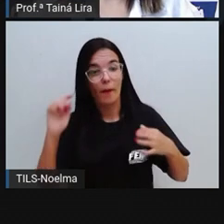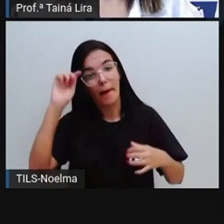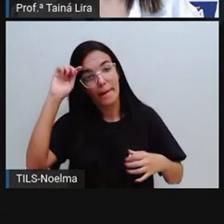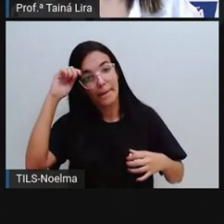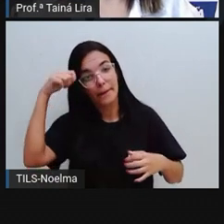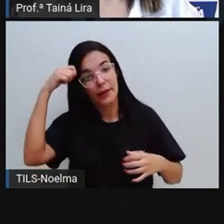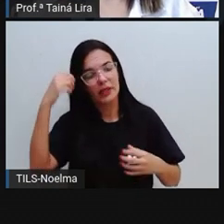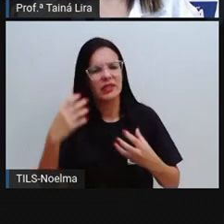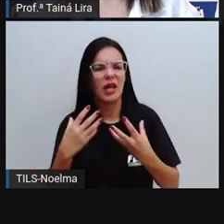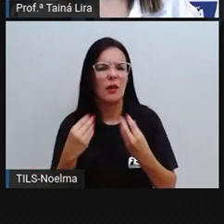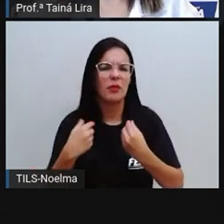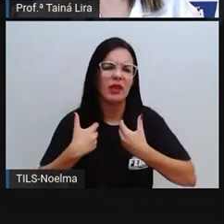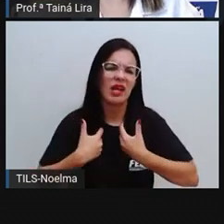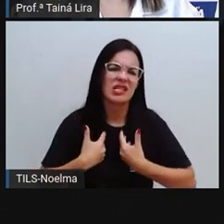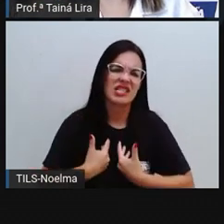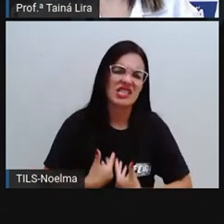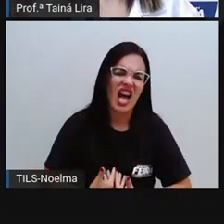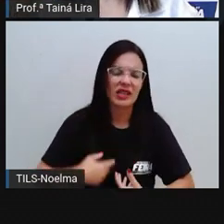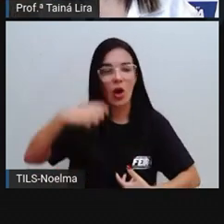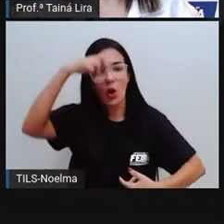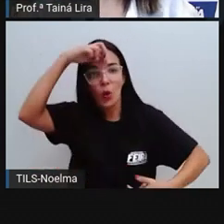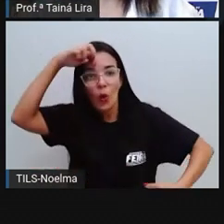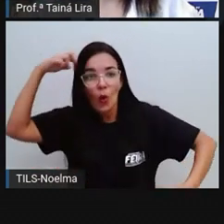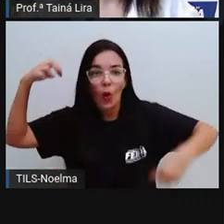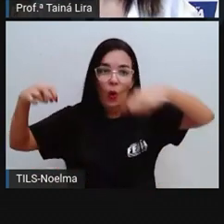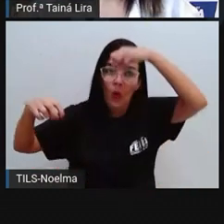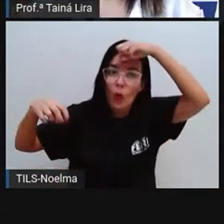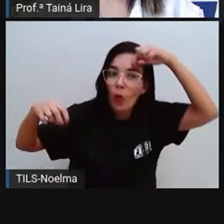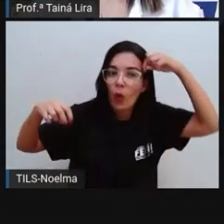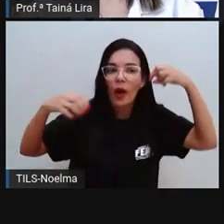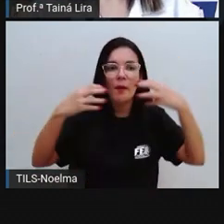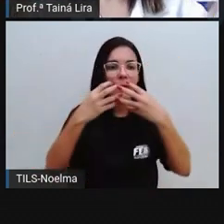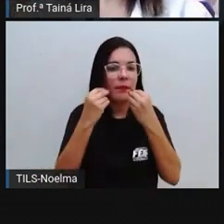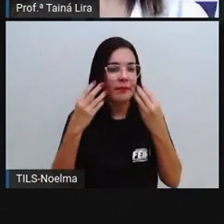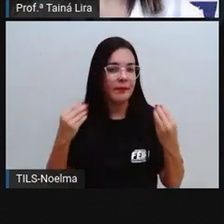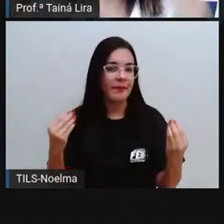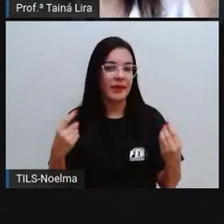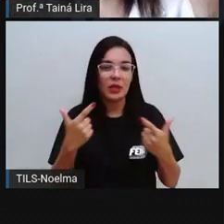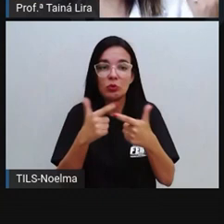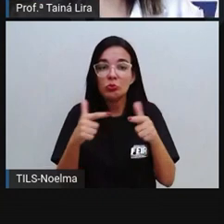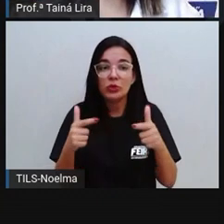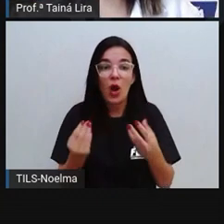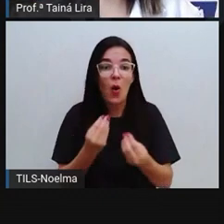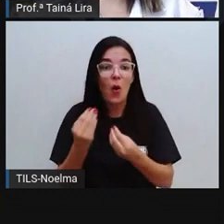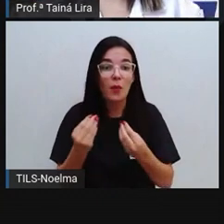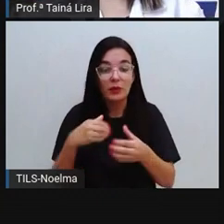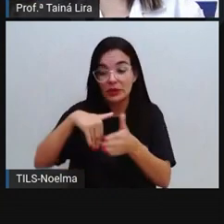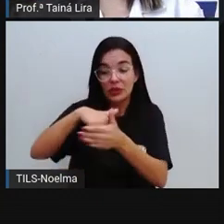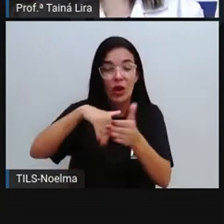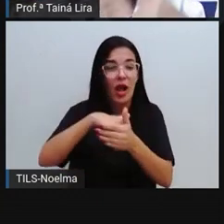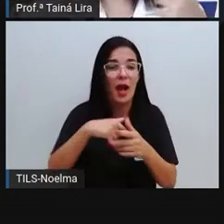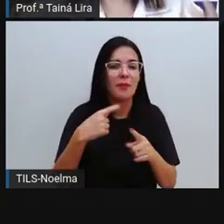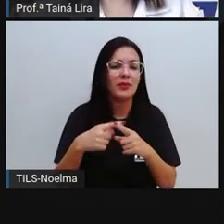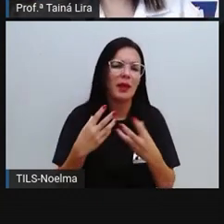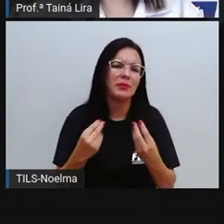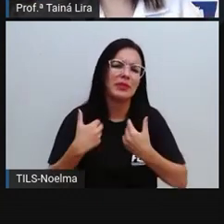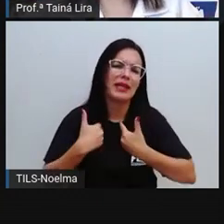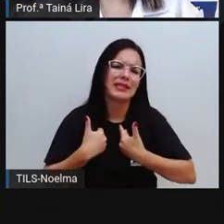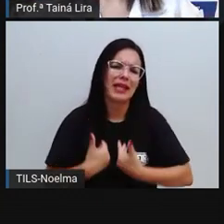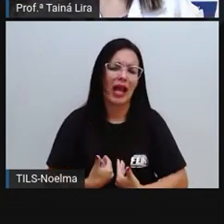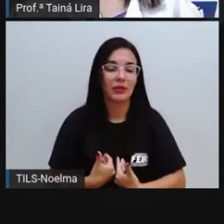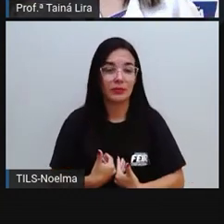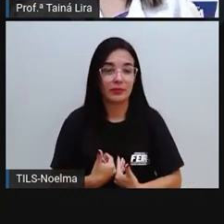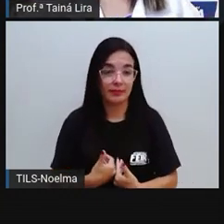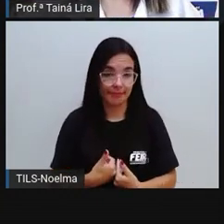estavam muito cansados e suando bastante. Eles não estavam conseguindo nem jogar direito, porque eles estavam realmente muito